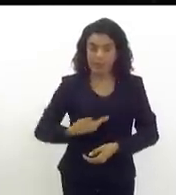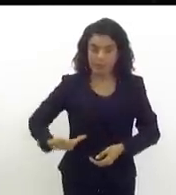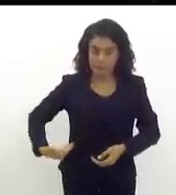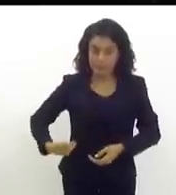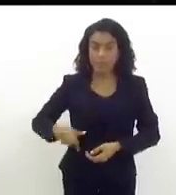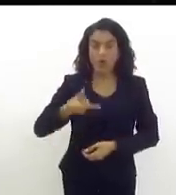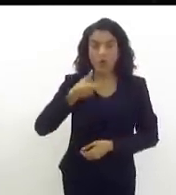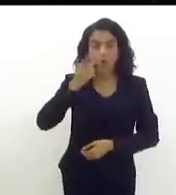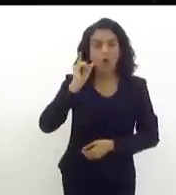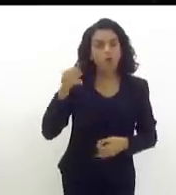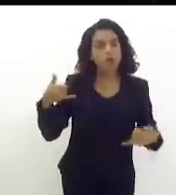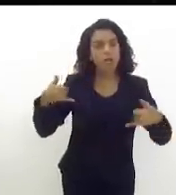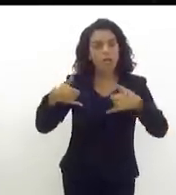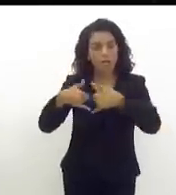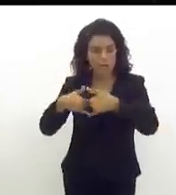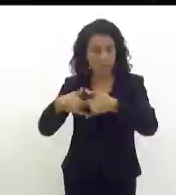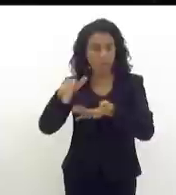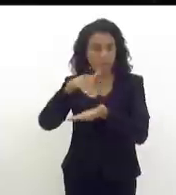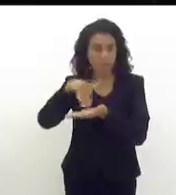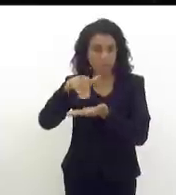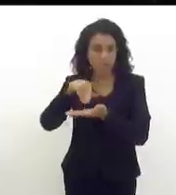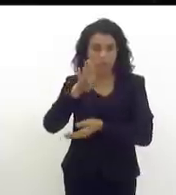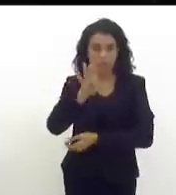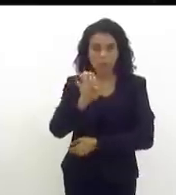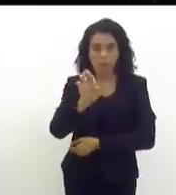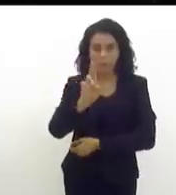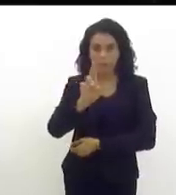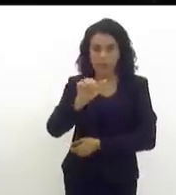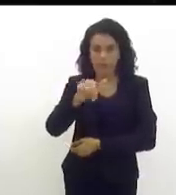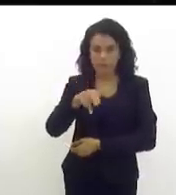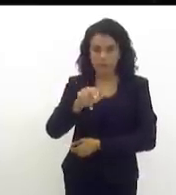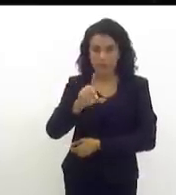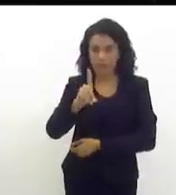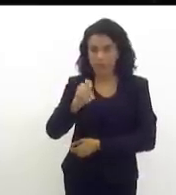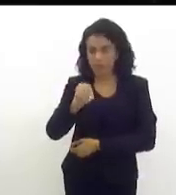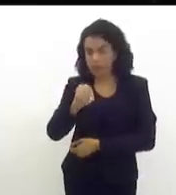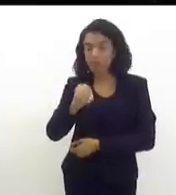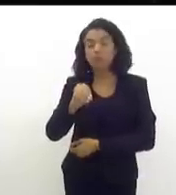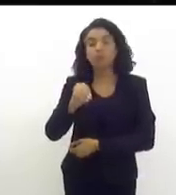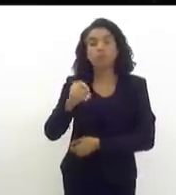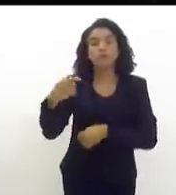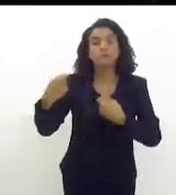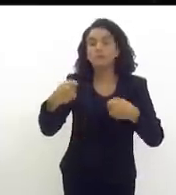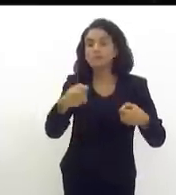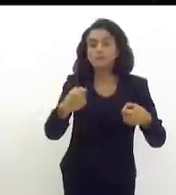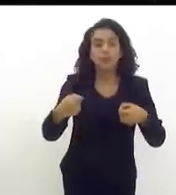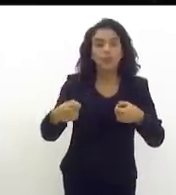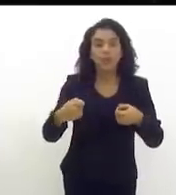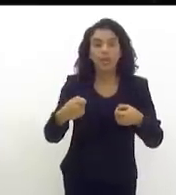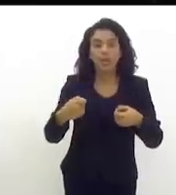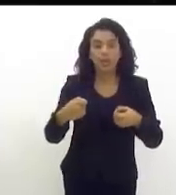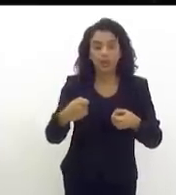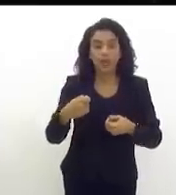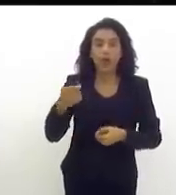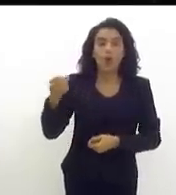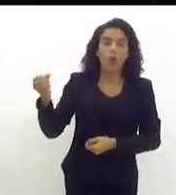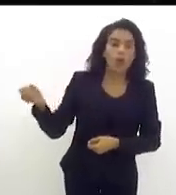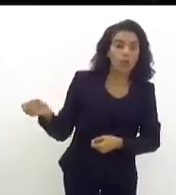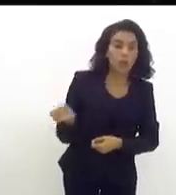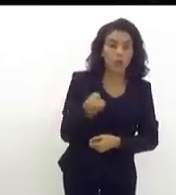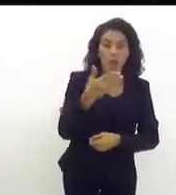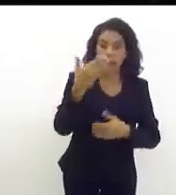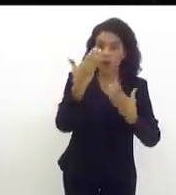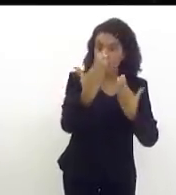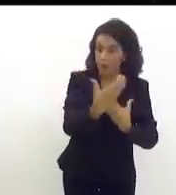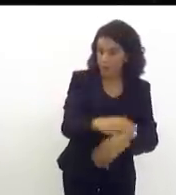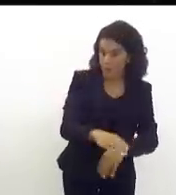ontem liguei para ele Bernardo Rossi que terá que ser realizado uma nova prova